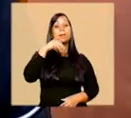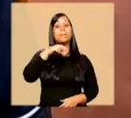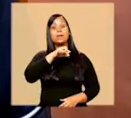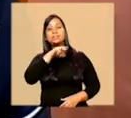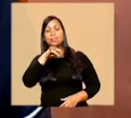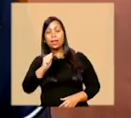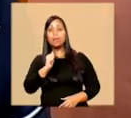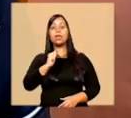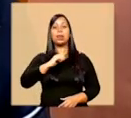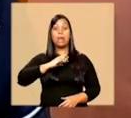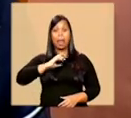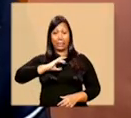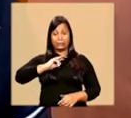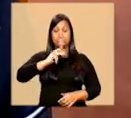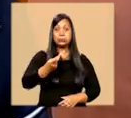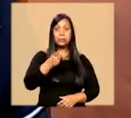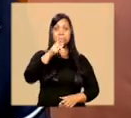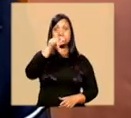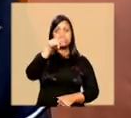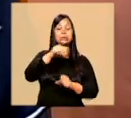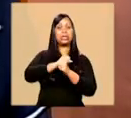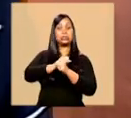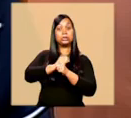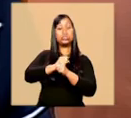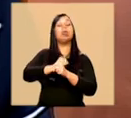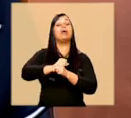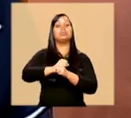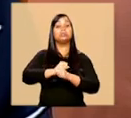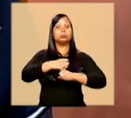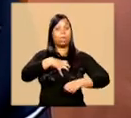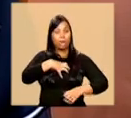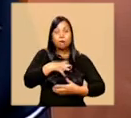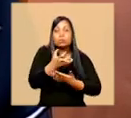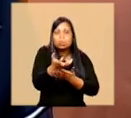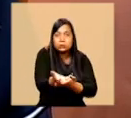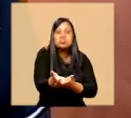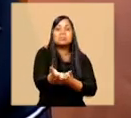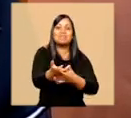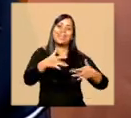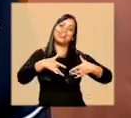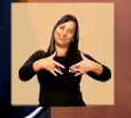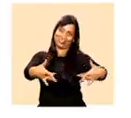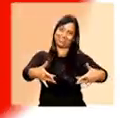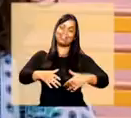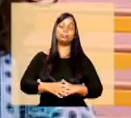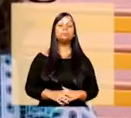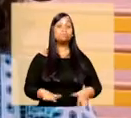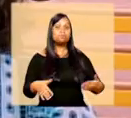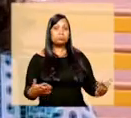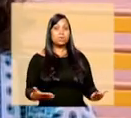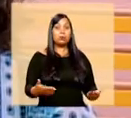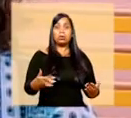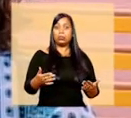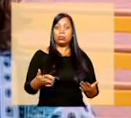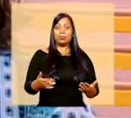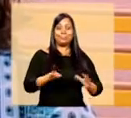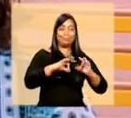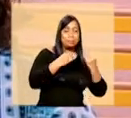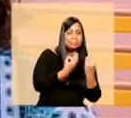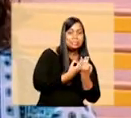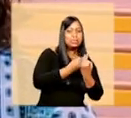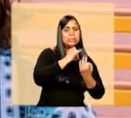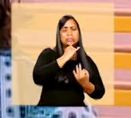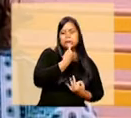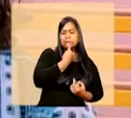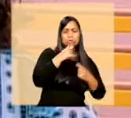Marcela Ferreira Duarte, transplantada há 17 anos, a doação é um ato de generosidade. É uma dor muito grande que se tem